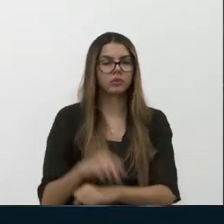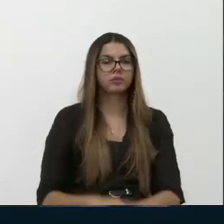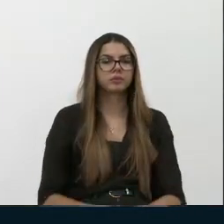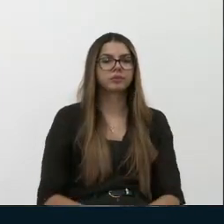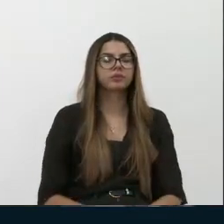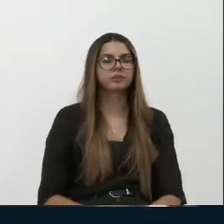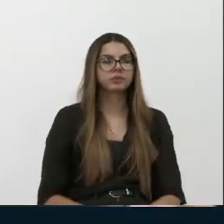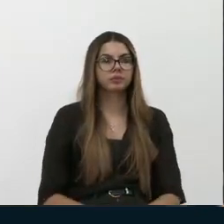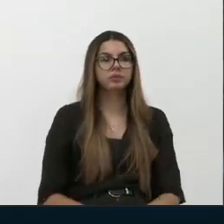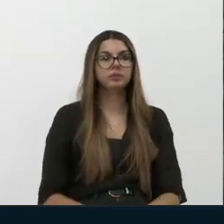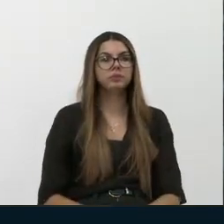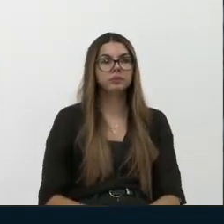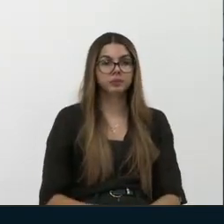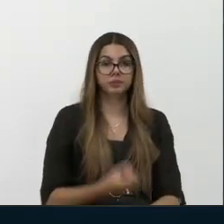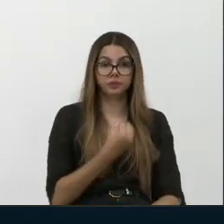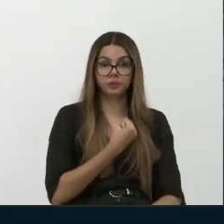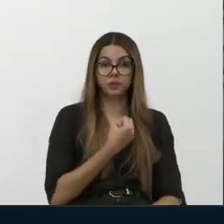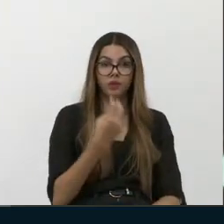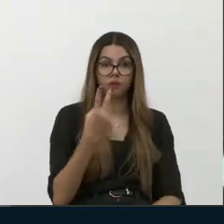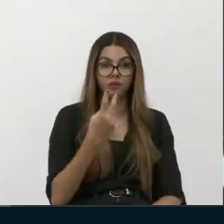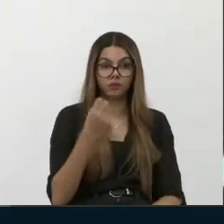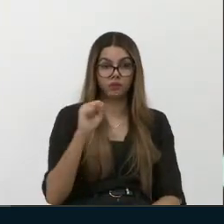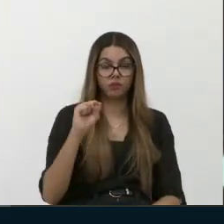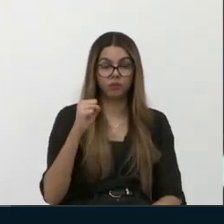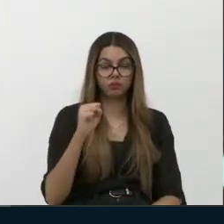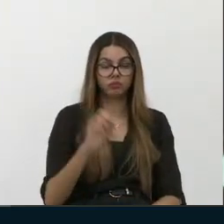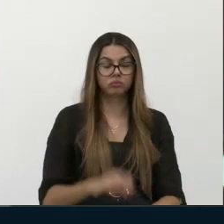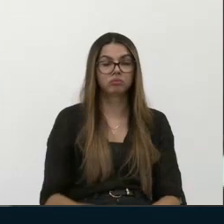Item 28.